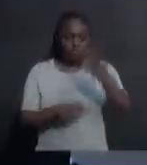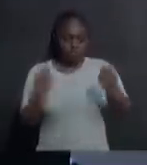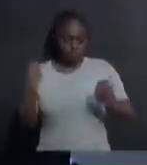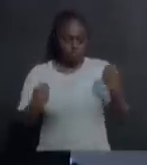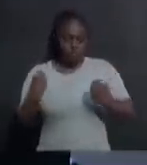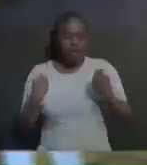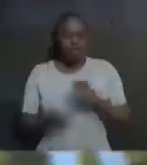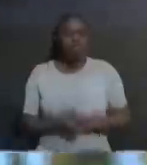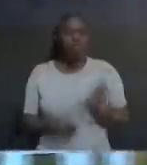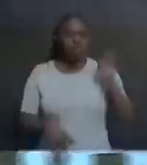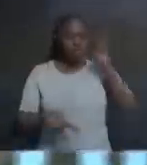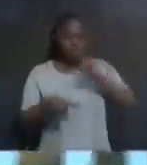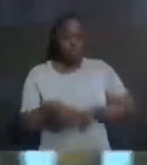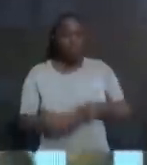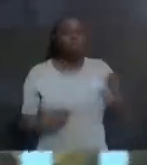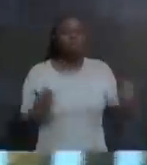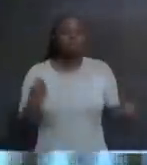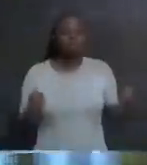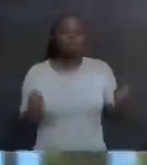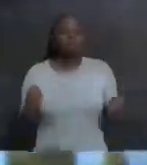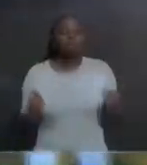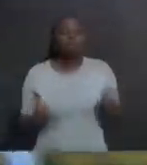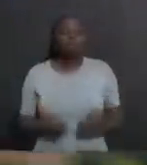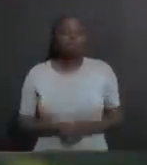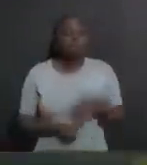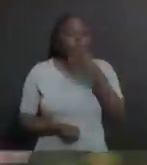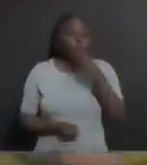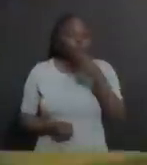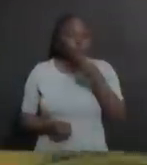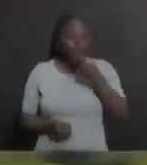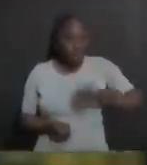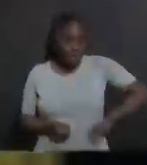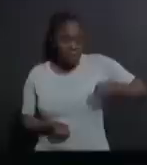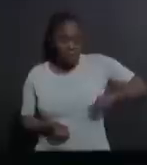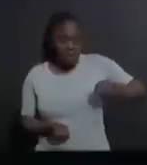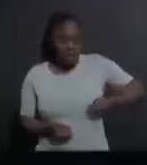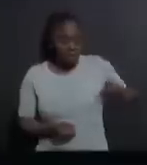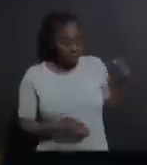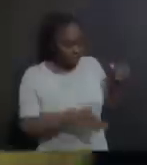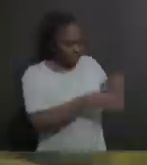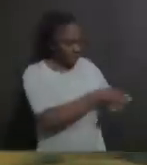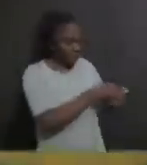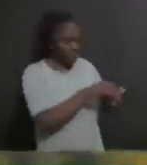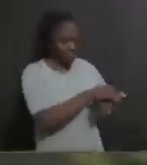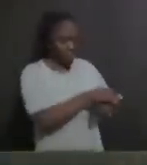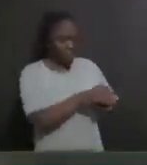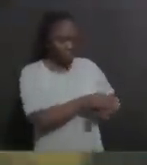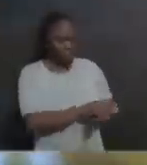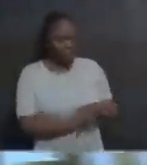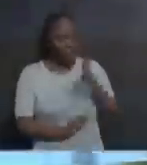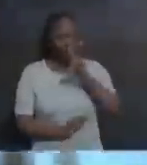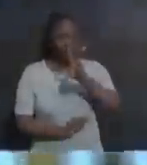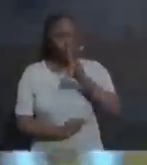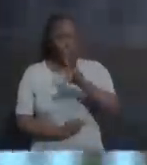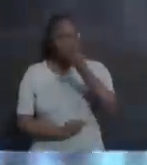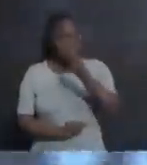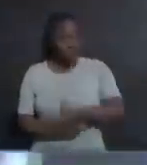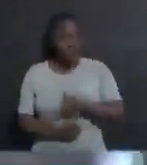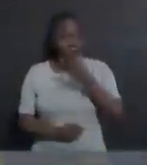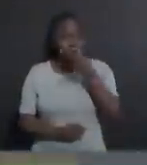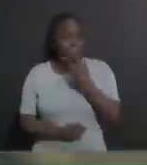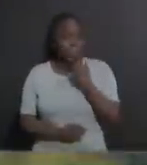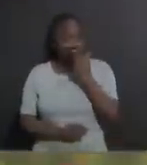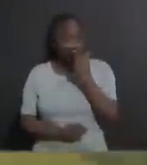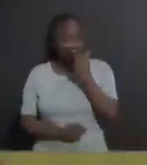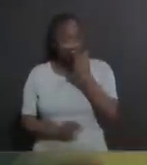carro. Entrei no carro, sentei e estou lá. E os meninos pôr nas malas lá atrás, duas lesmas pôr no mala. Não sei o que